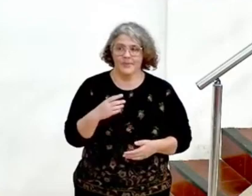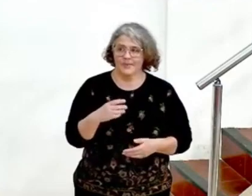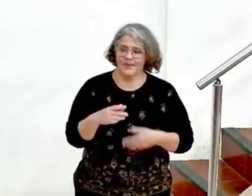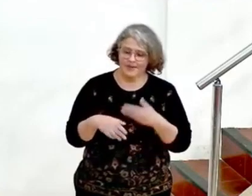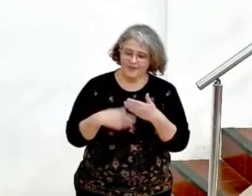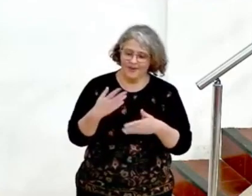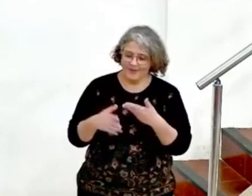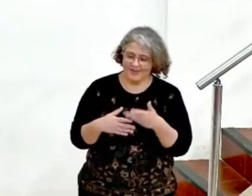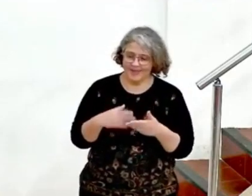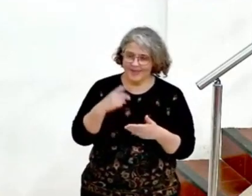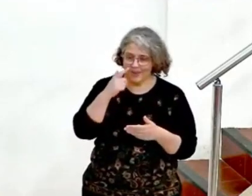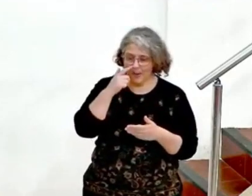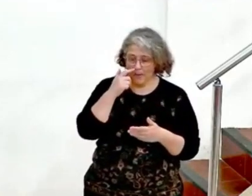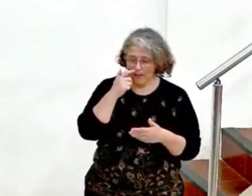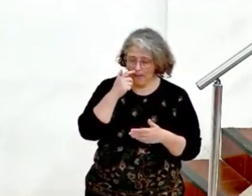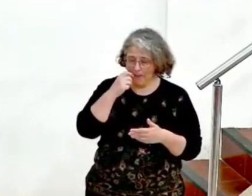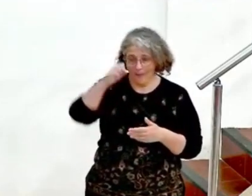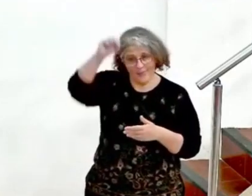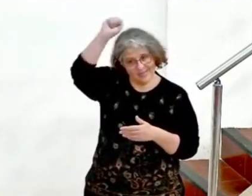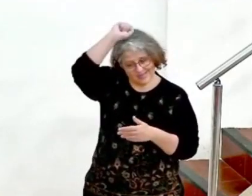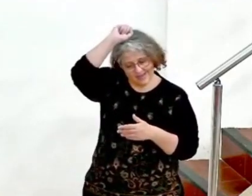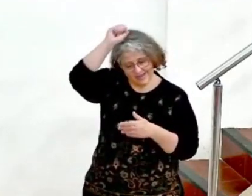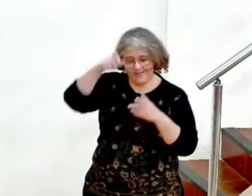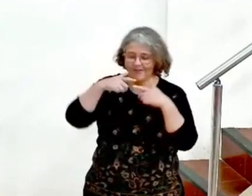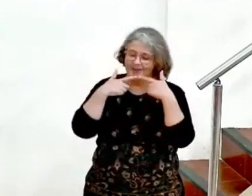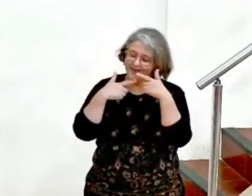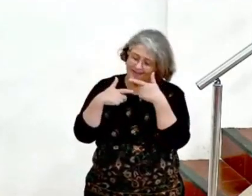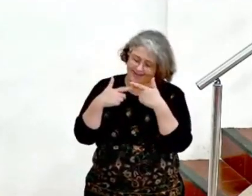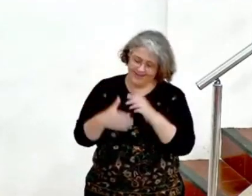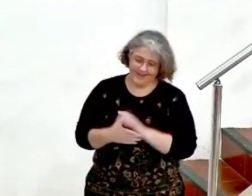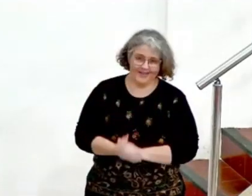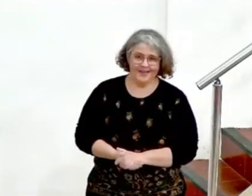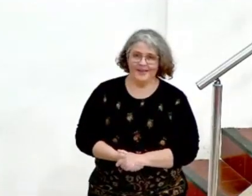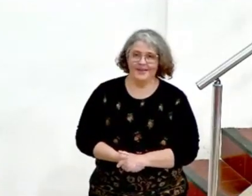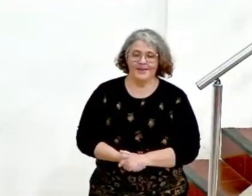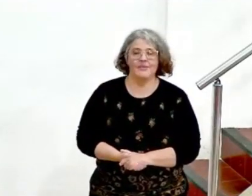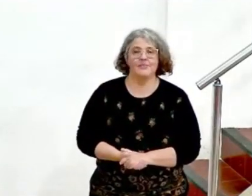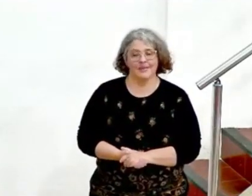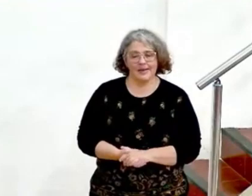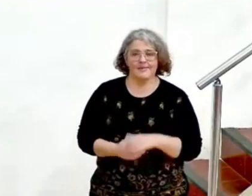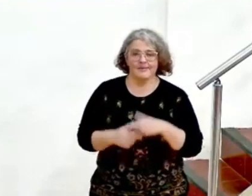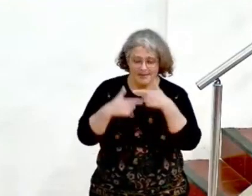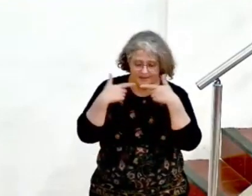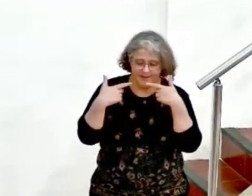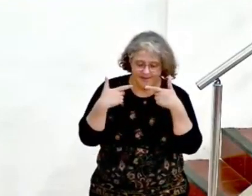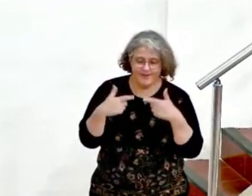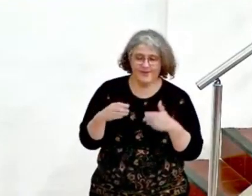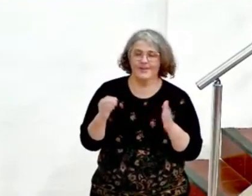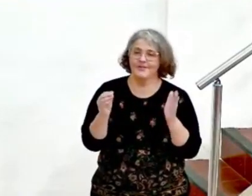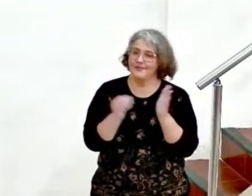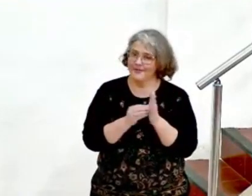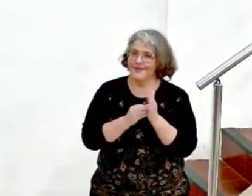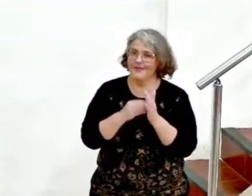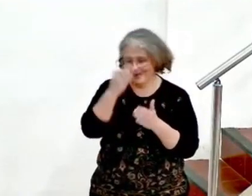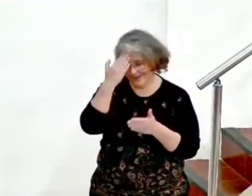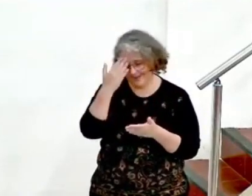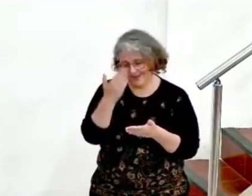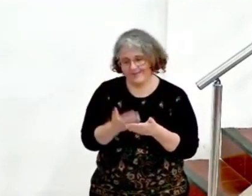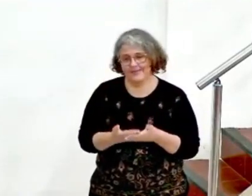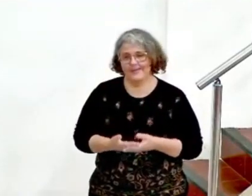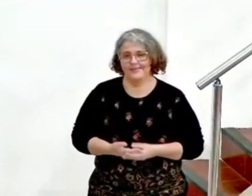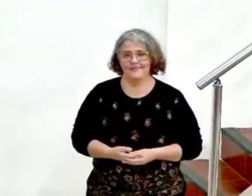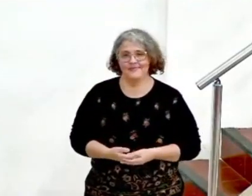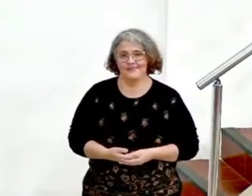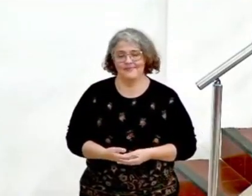Já o riso de Sara aqui, diferente do riso de Abraão, é um riso de incredulidade. Mas Deus vai trazer a